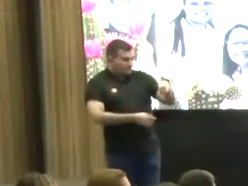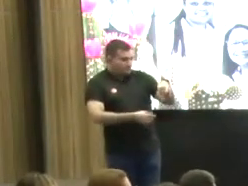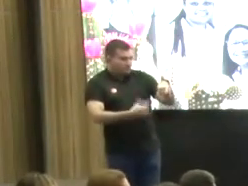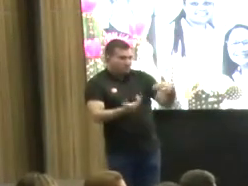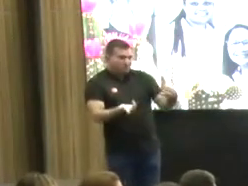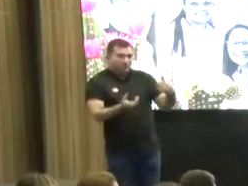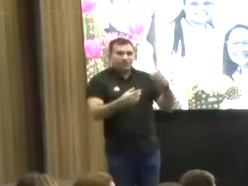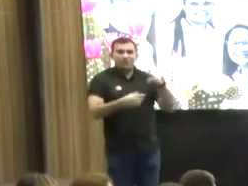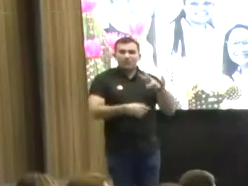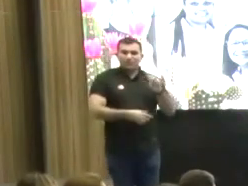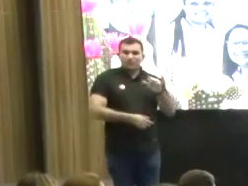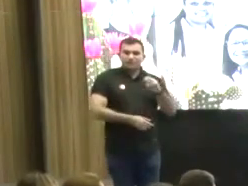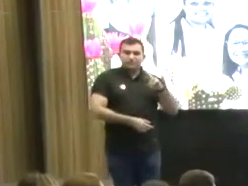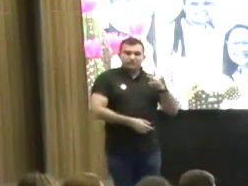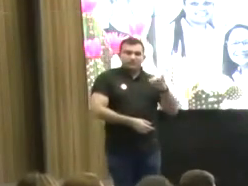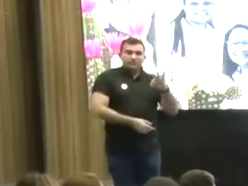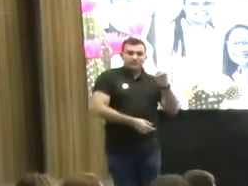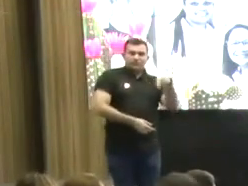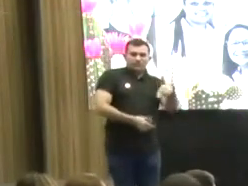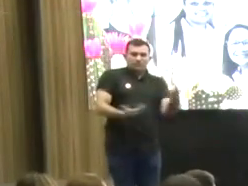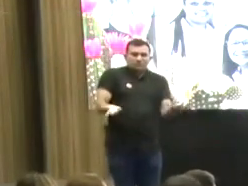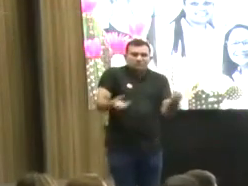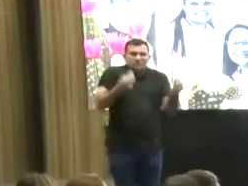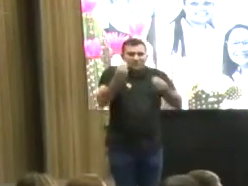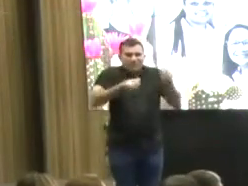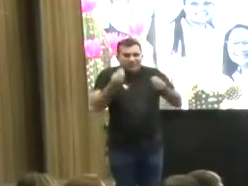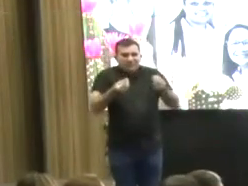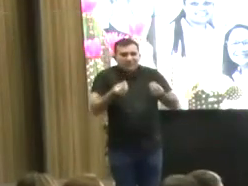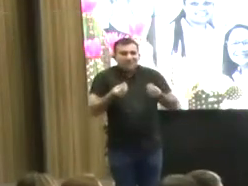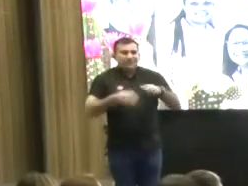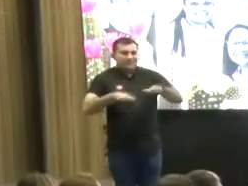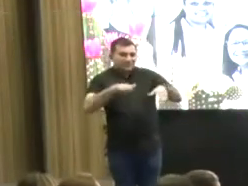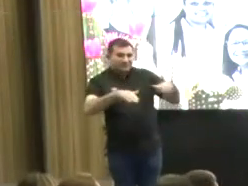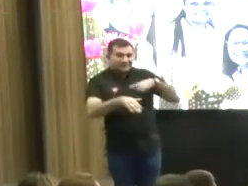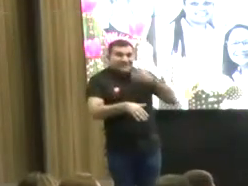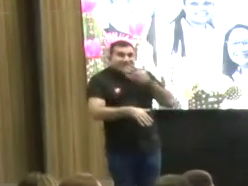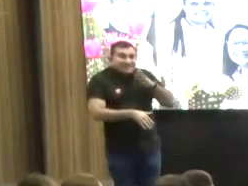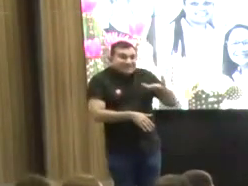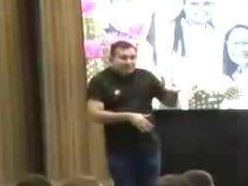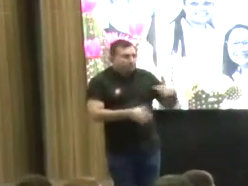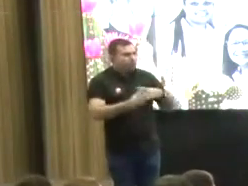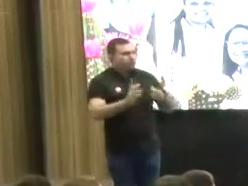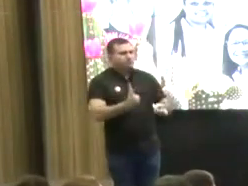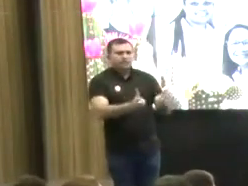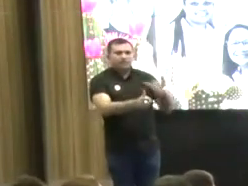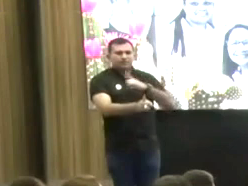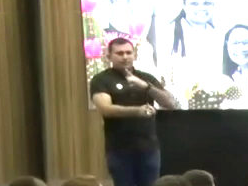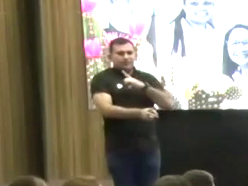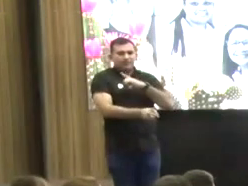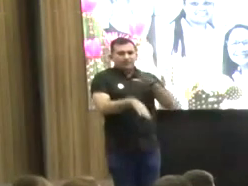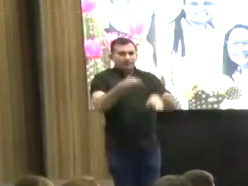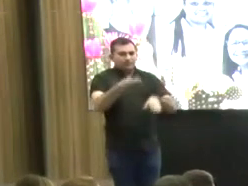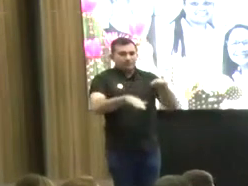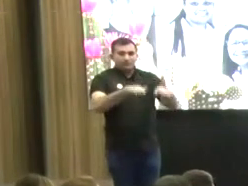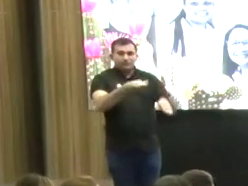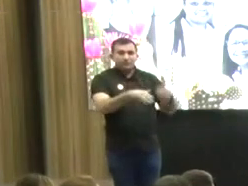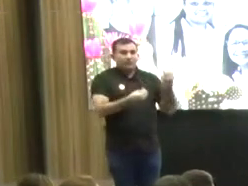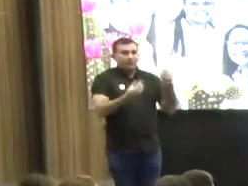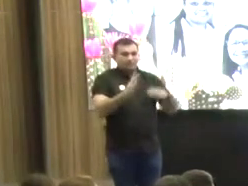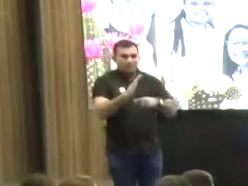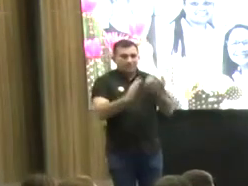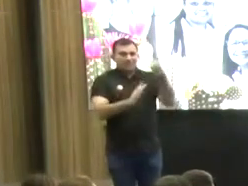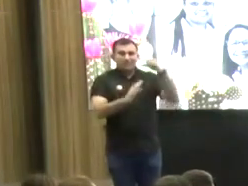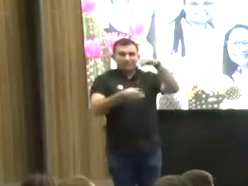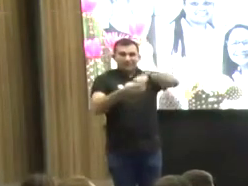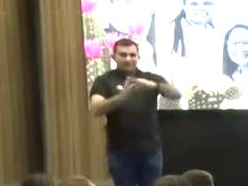Não é? Então, as crianças na escola, elas recebem muitas vezes pela primeira vez